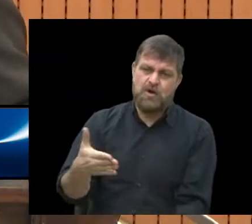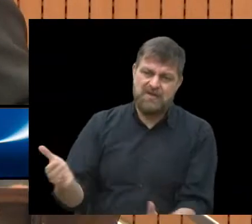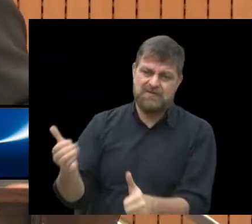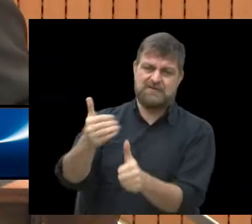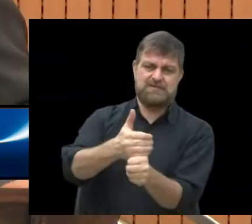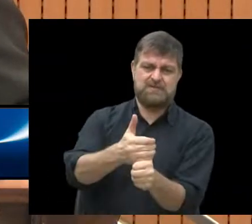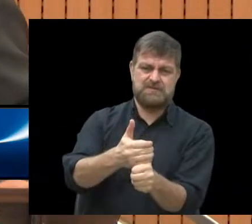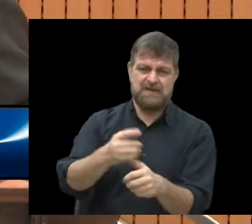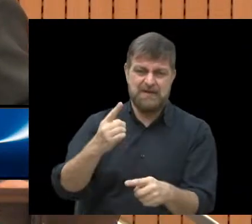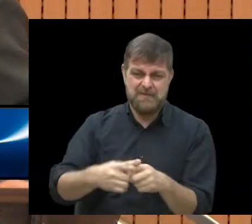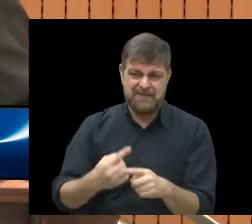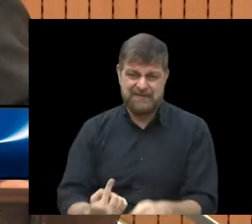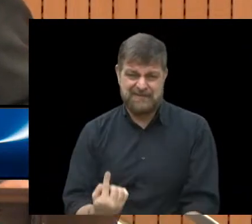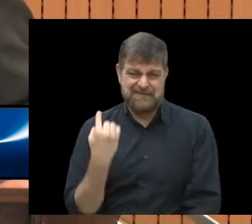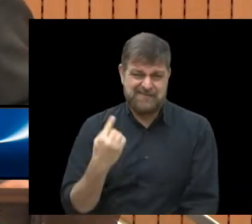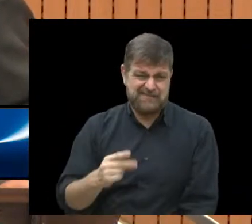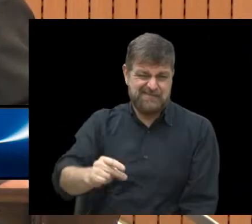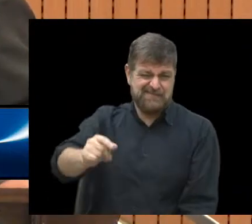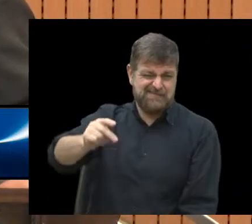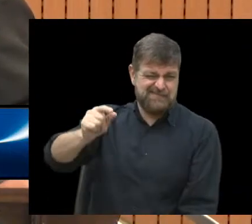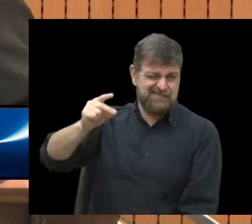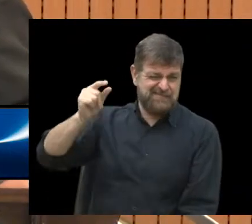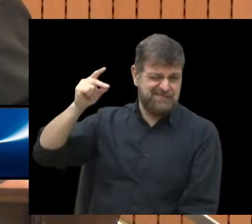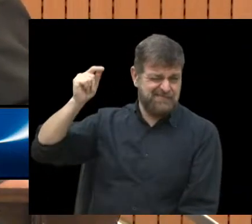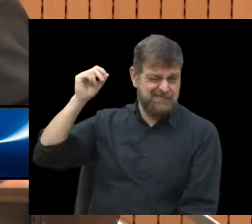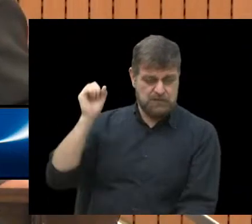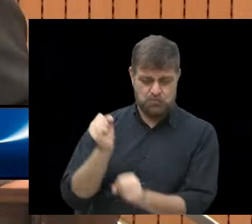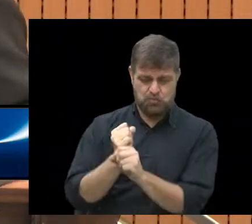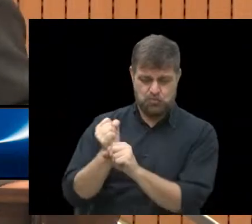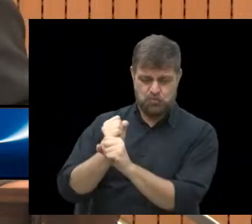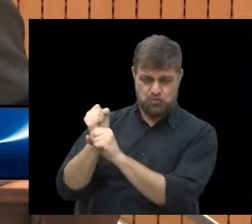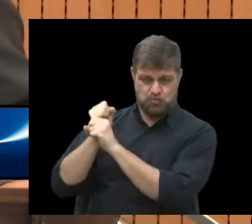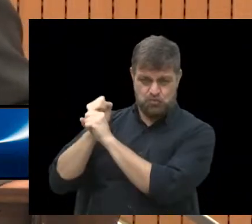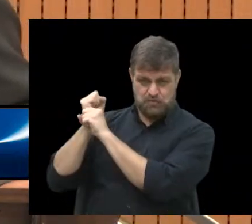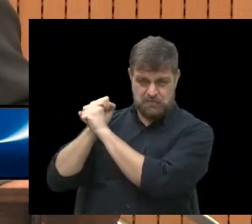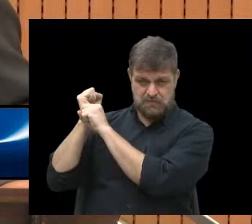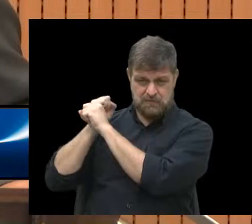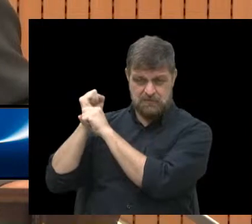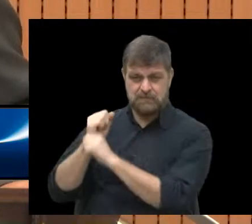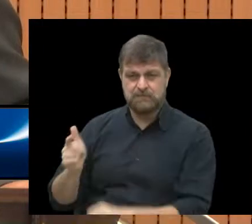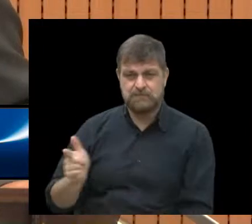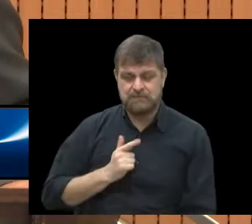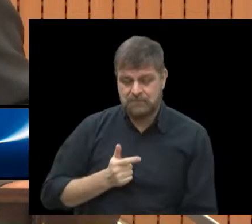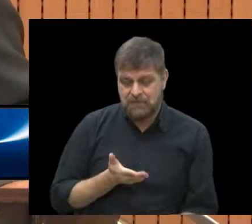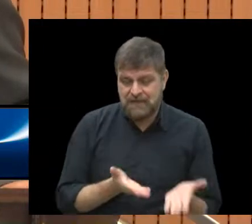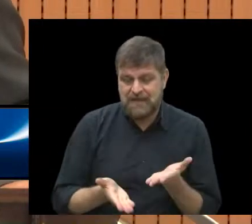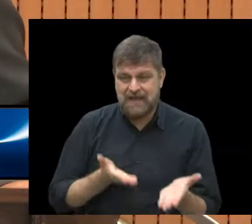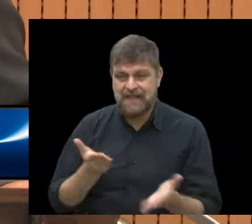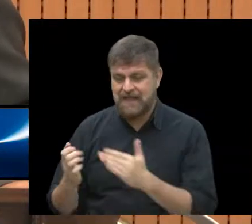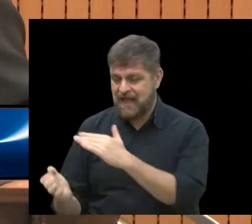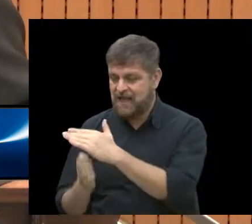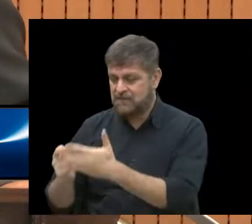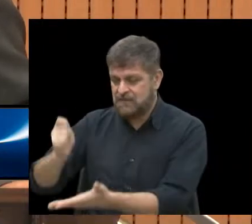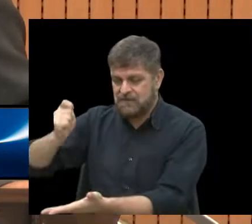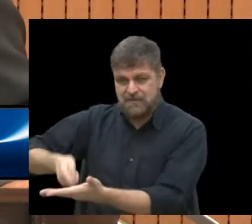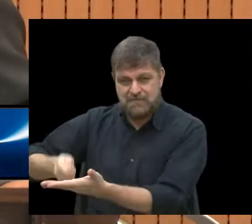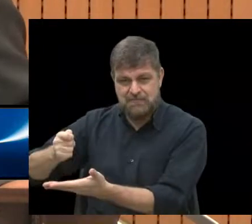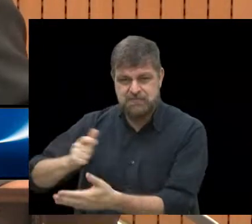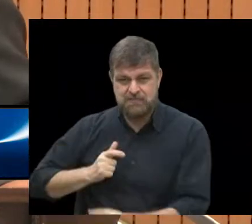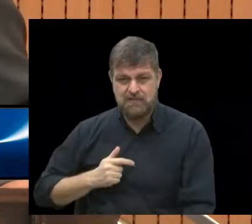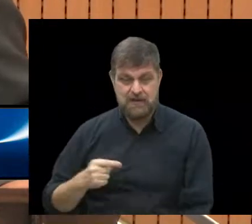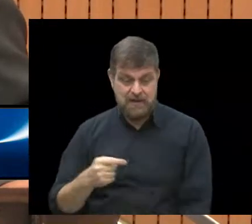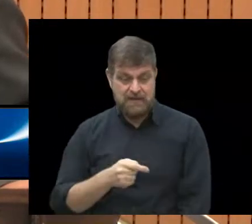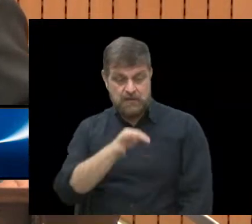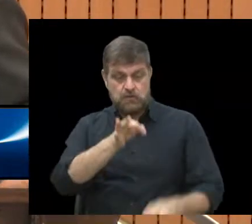que foi feito há alguns anos atrás, em termos de licitação, que foi reprovada pelo Tribunal